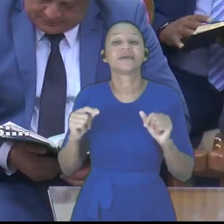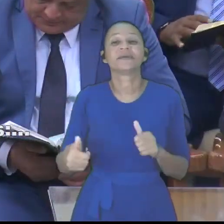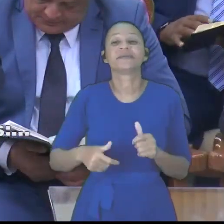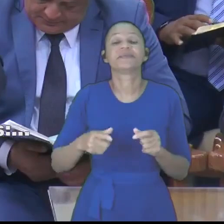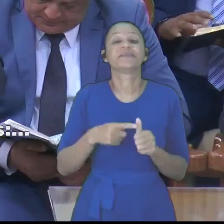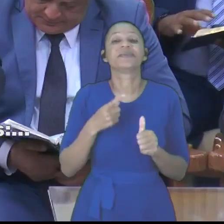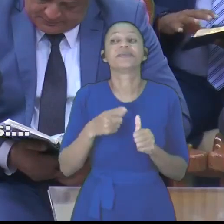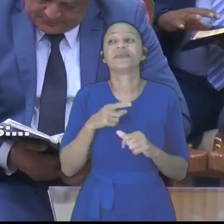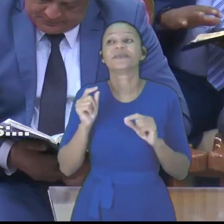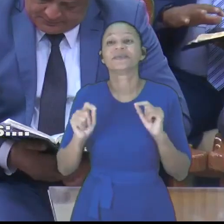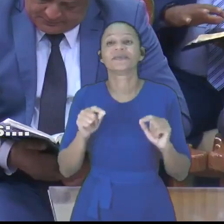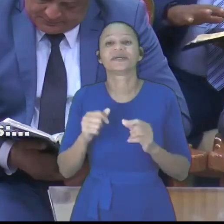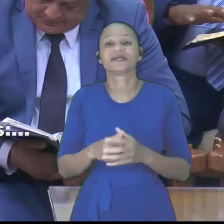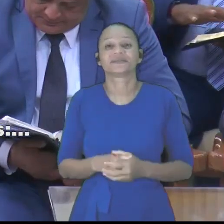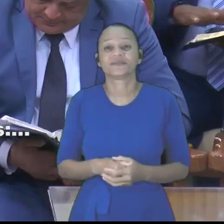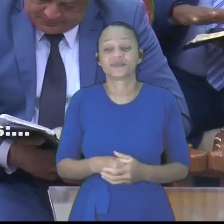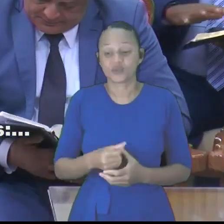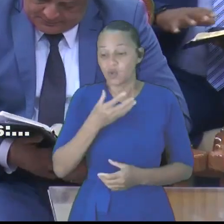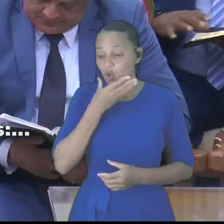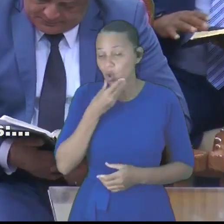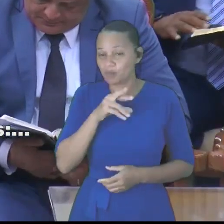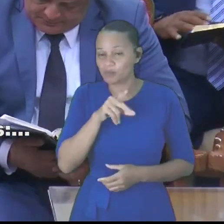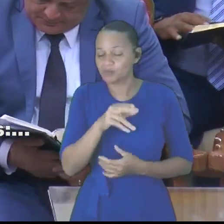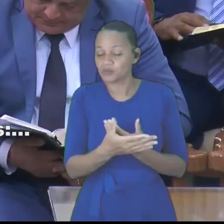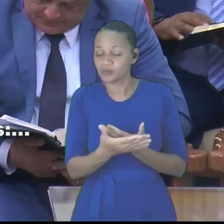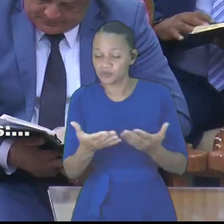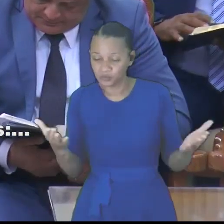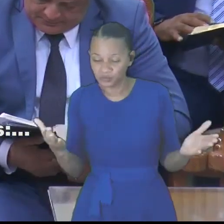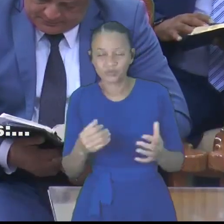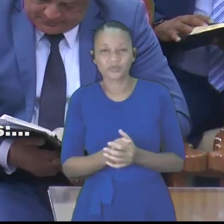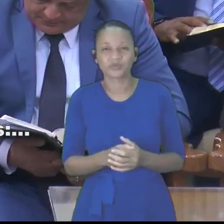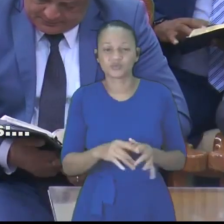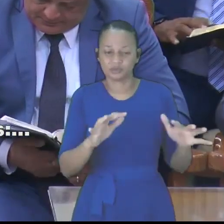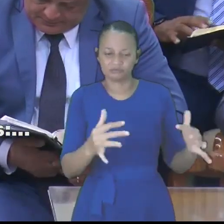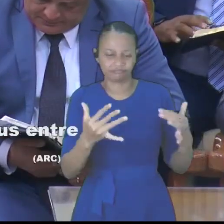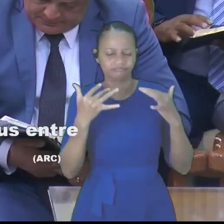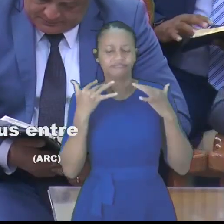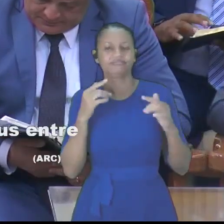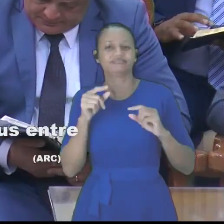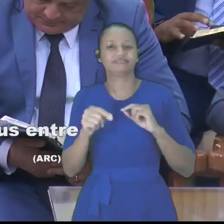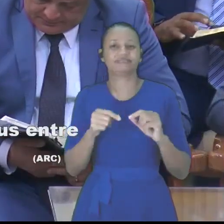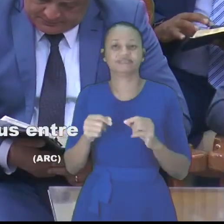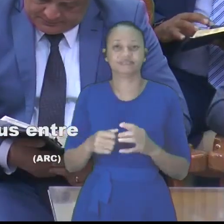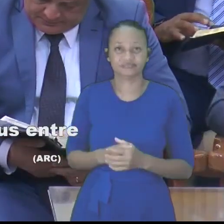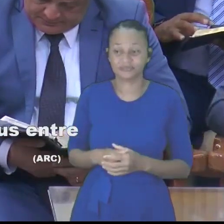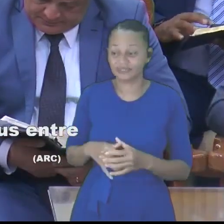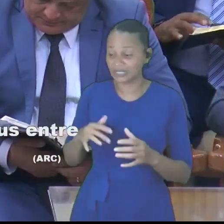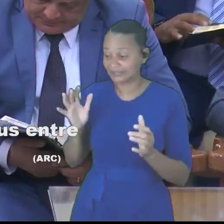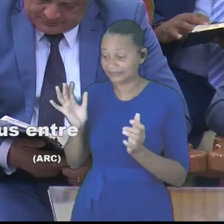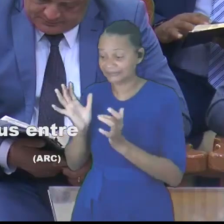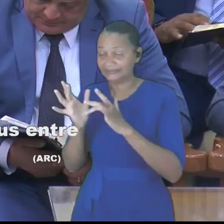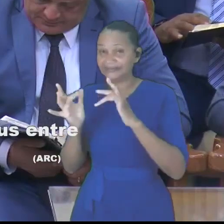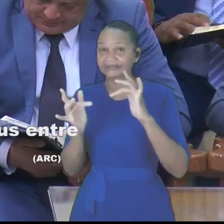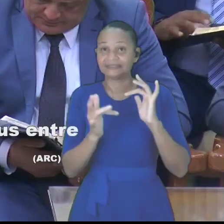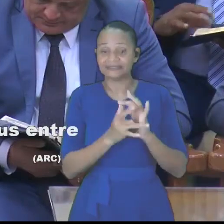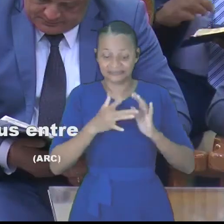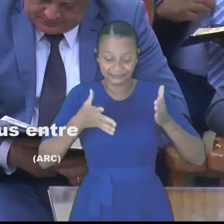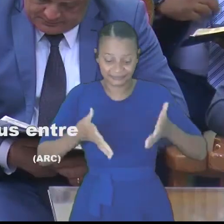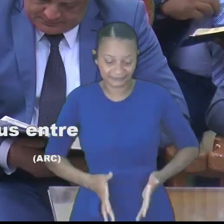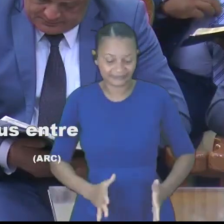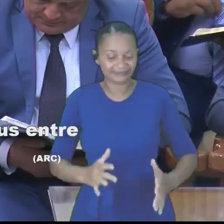mensagem. Varões e irmãos, varões israelitas, escutai estas palavras. A Jesus Nazareno.